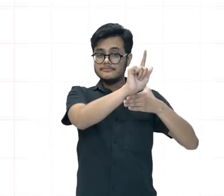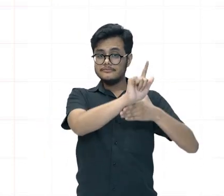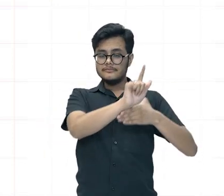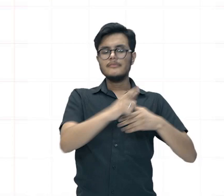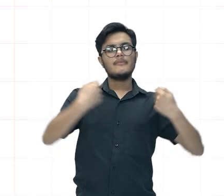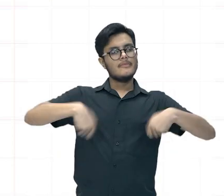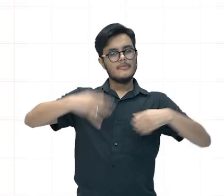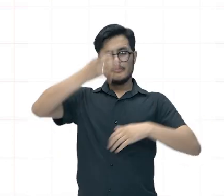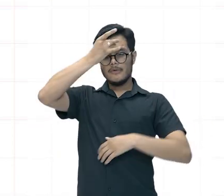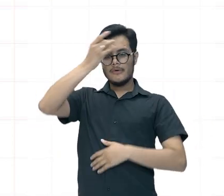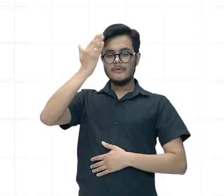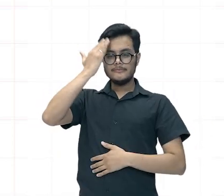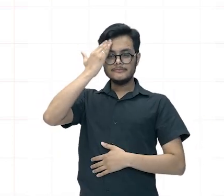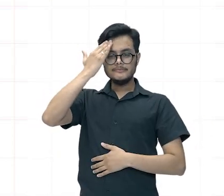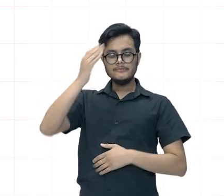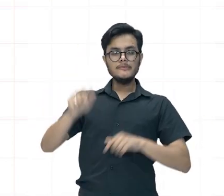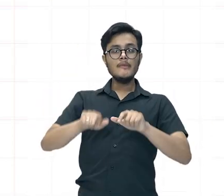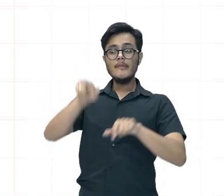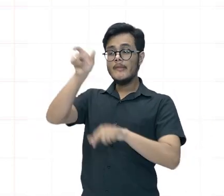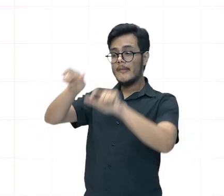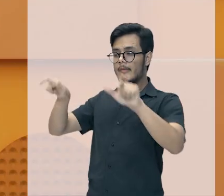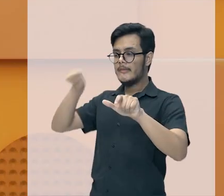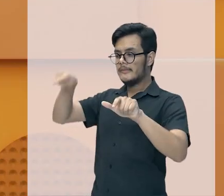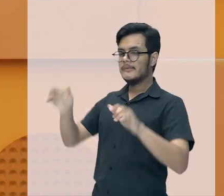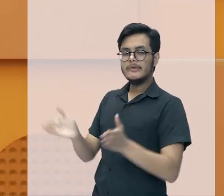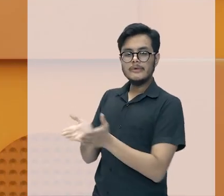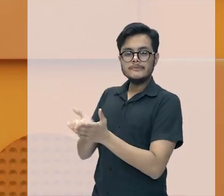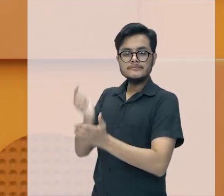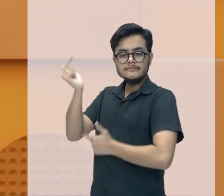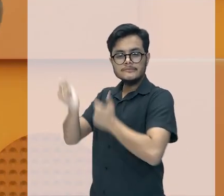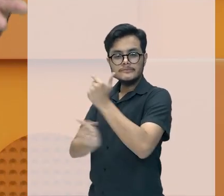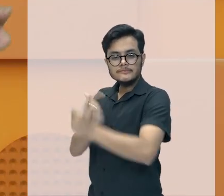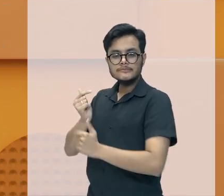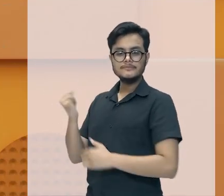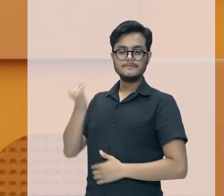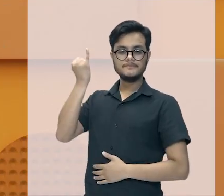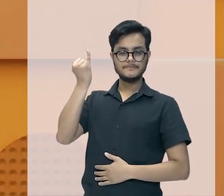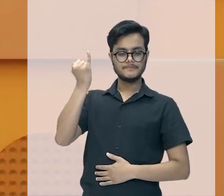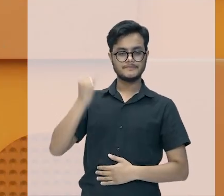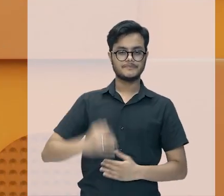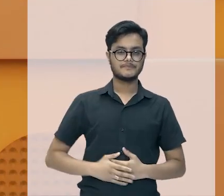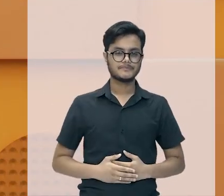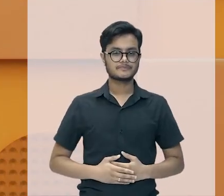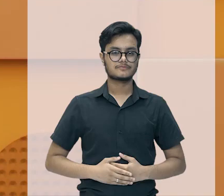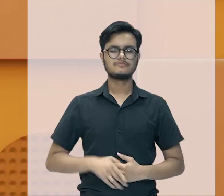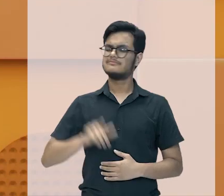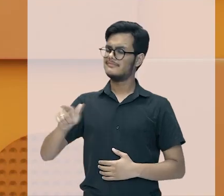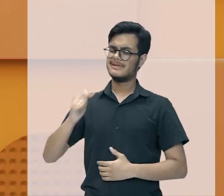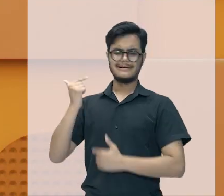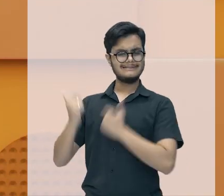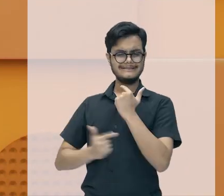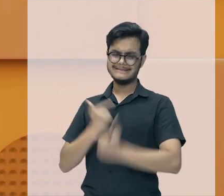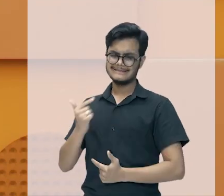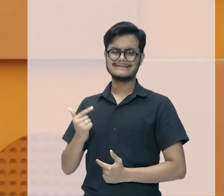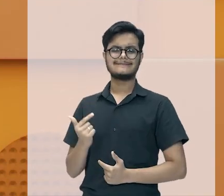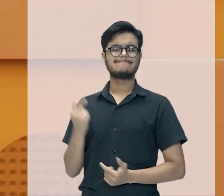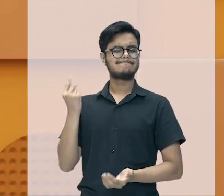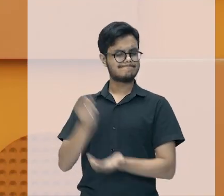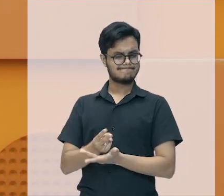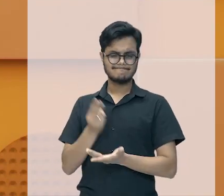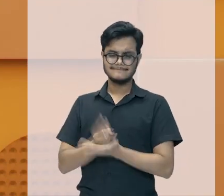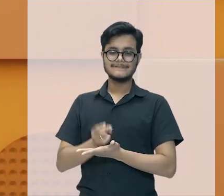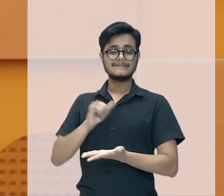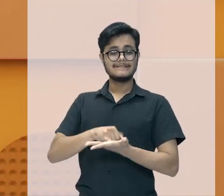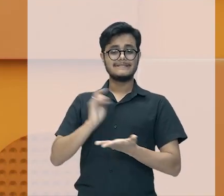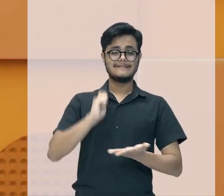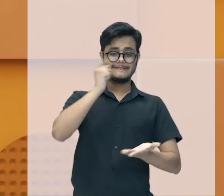tá? Que são esses camponeses, né, que dominam então esse cenário. É o que mais trabalha, é os que mais pagam, então